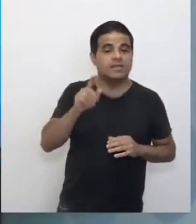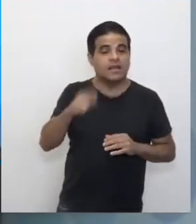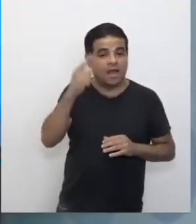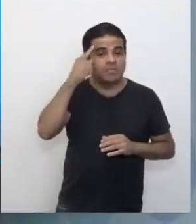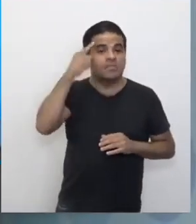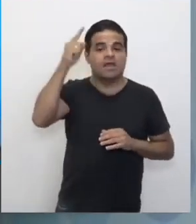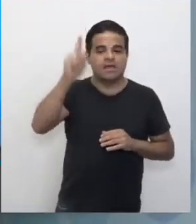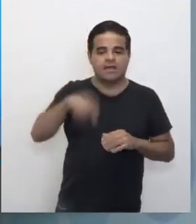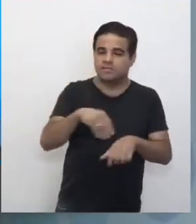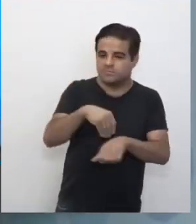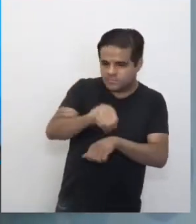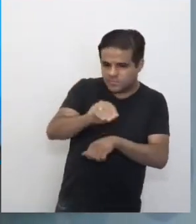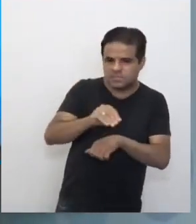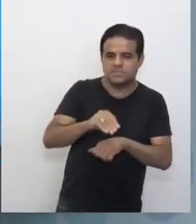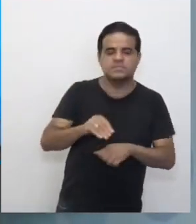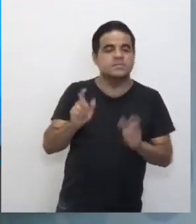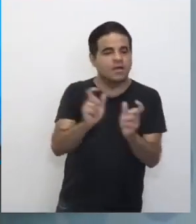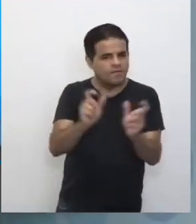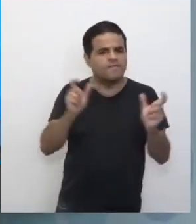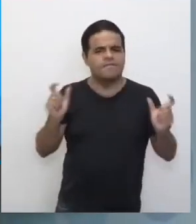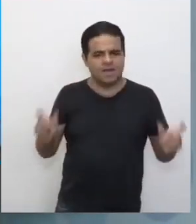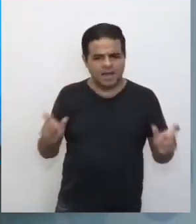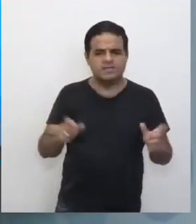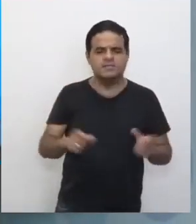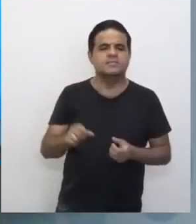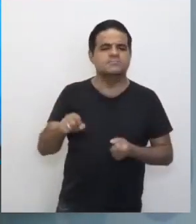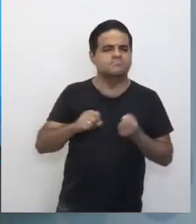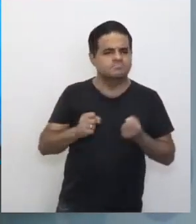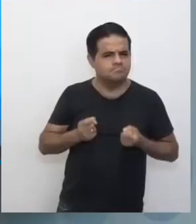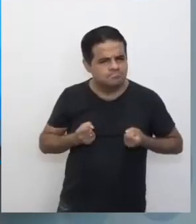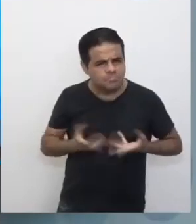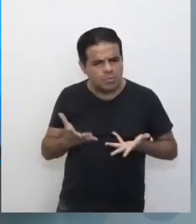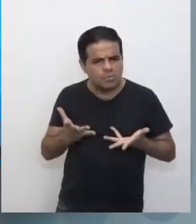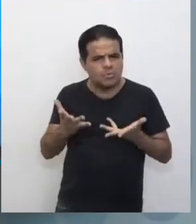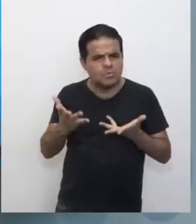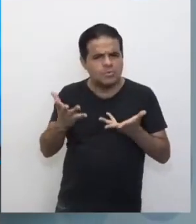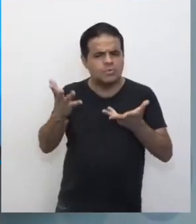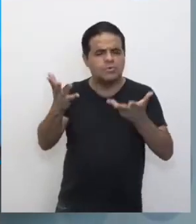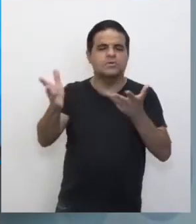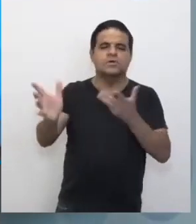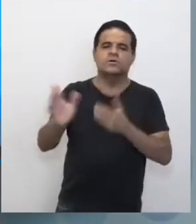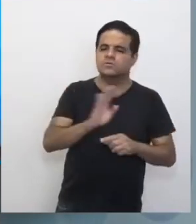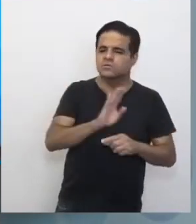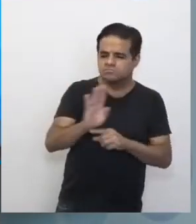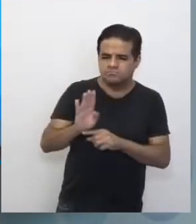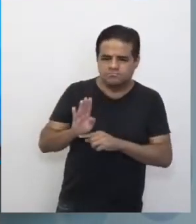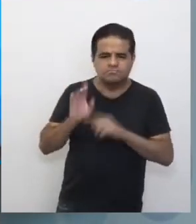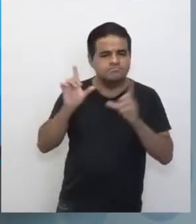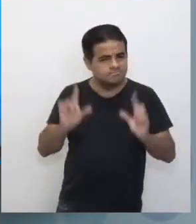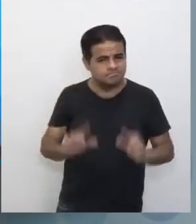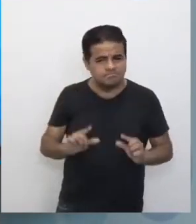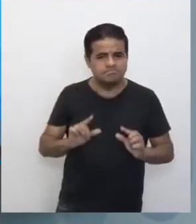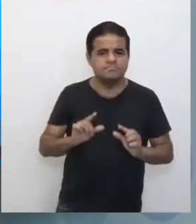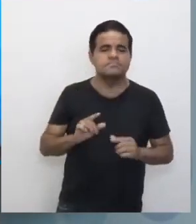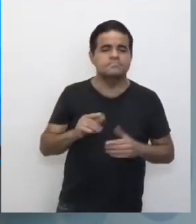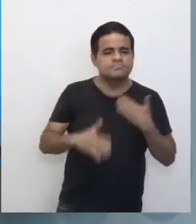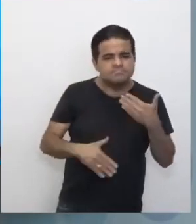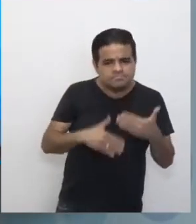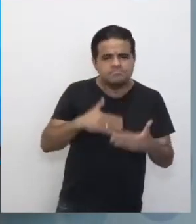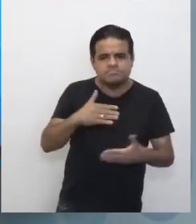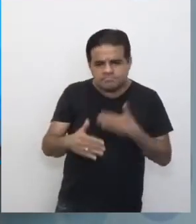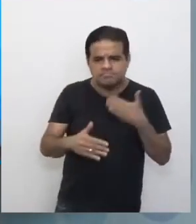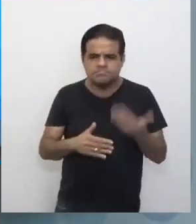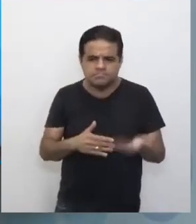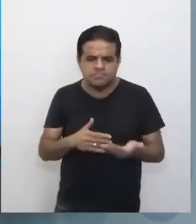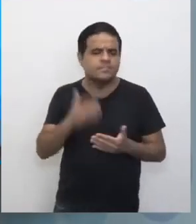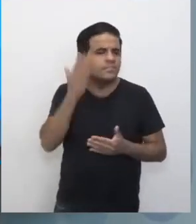ideia que foi passada ali na frase, né? Poluição ambiental minimiza benefícios da atividade física. Então, olha só, minimizar...